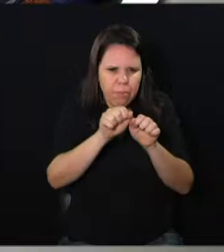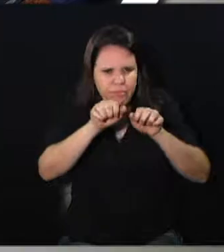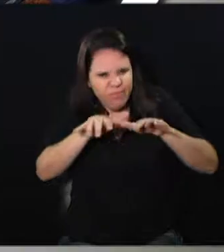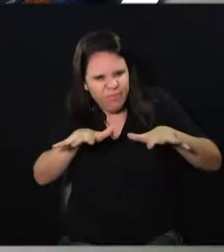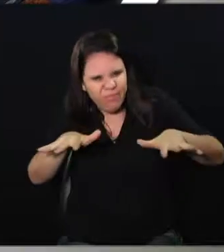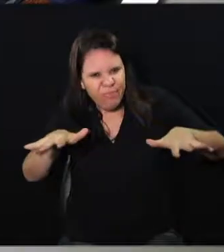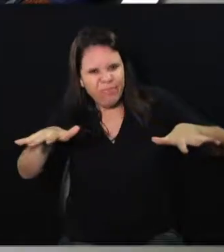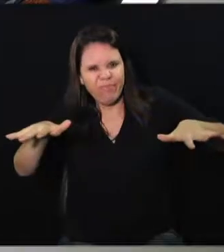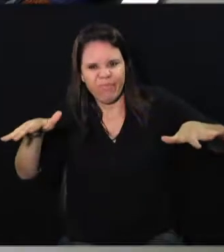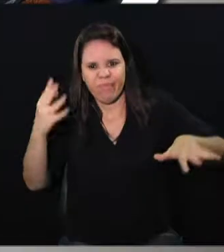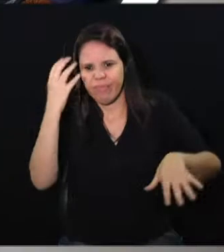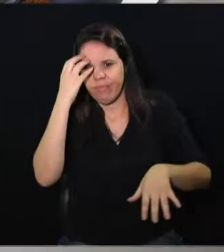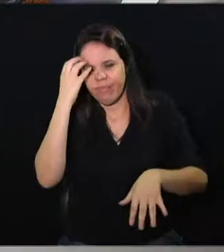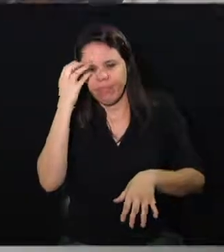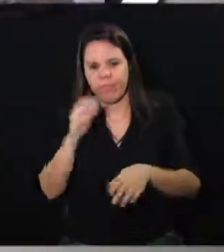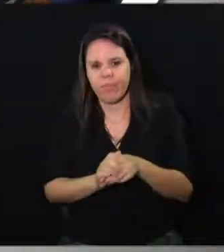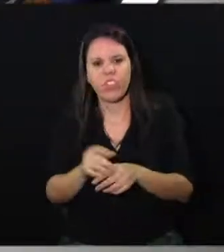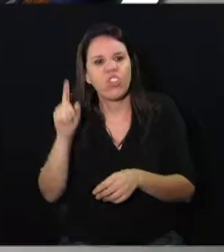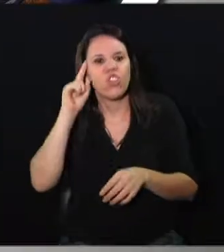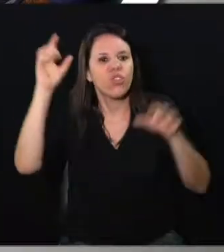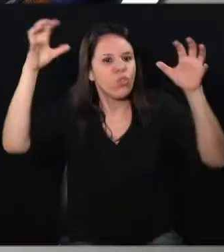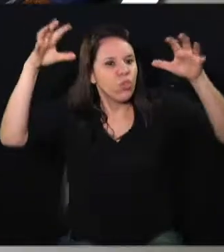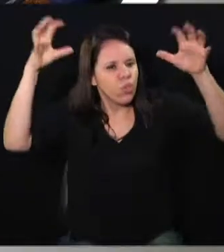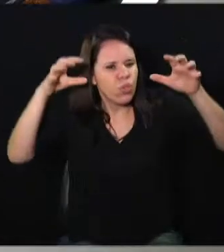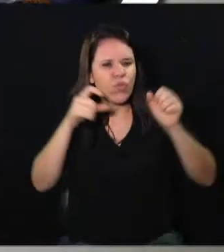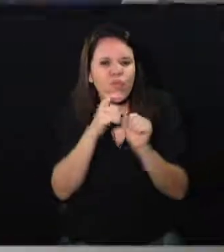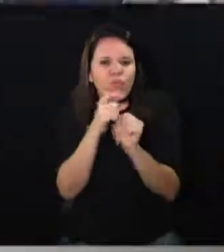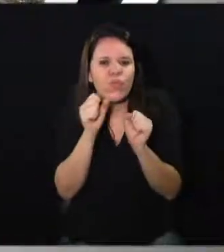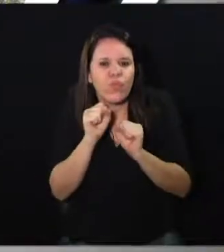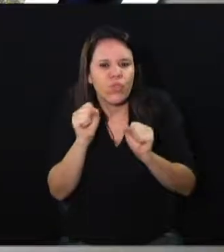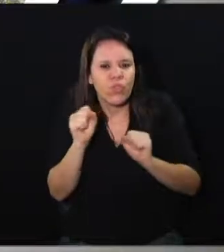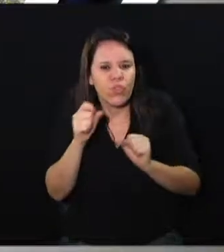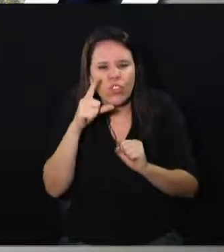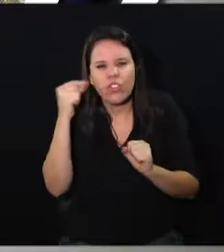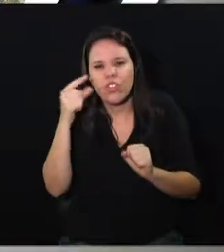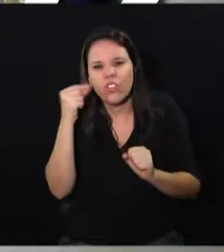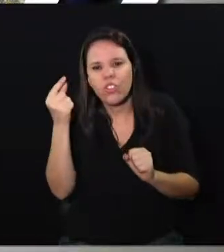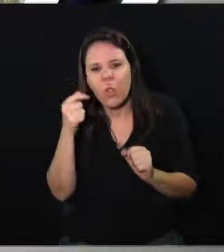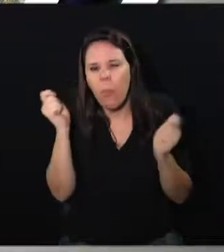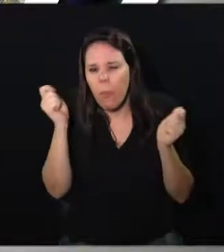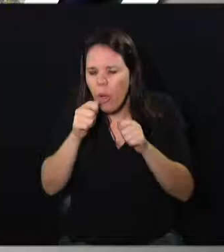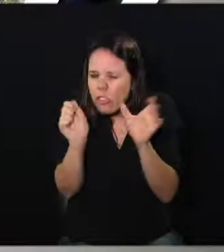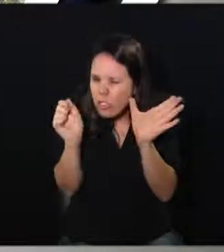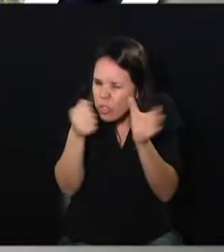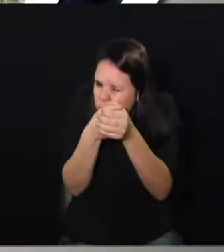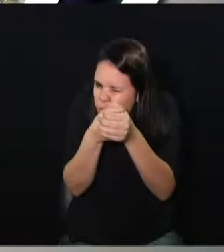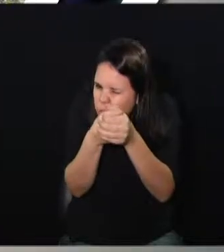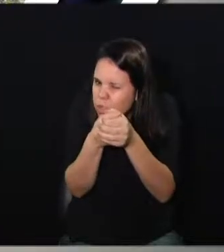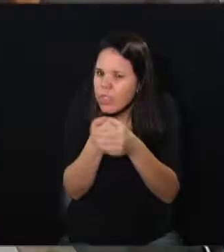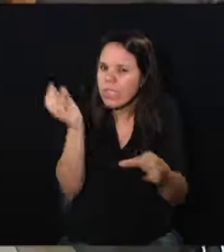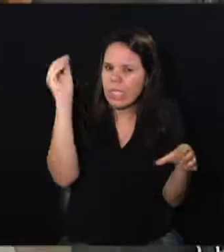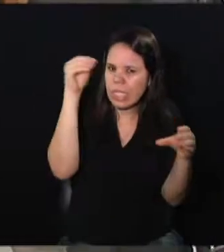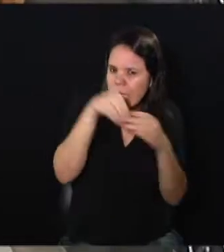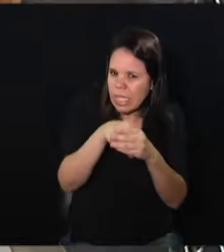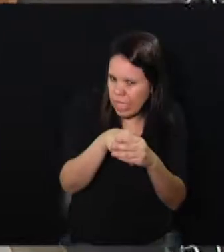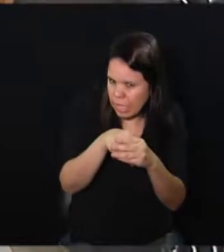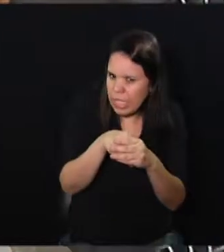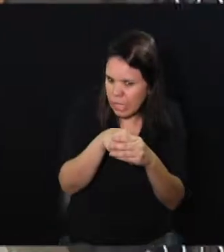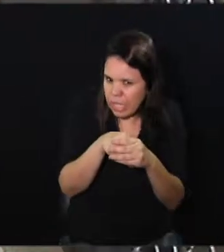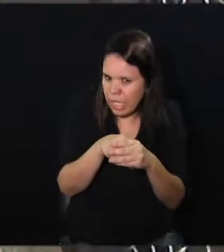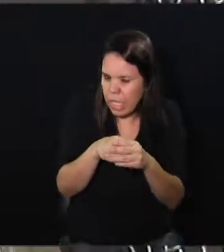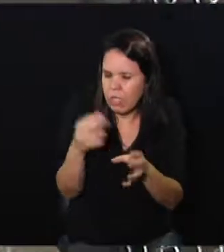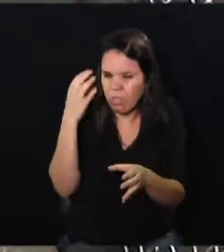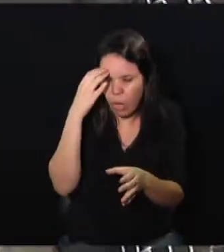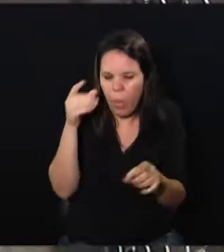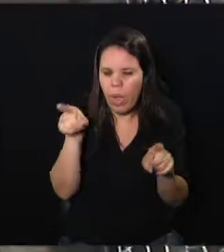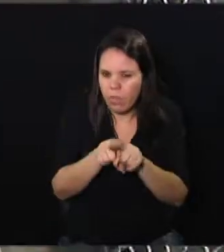espalhadas pelo parque. Nos dias de chuva e muito frio, os gatinhos podem ainda se esconder nesta área construída dentro do parque